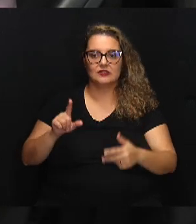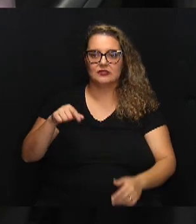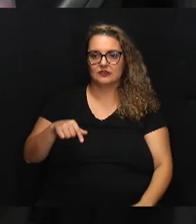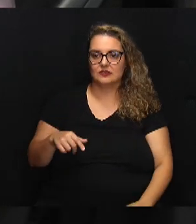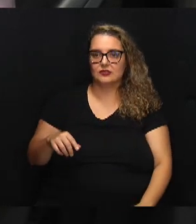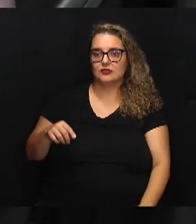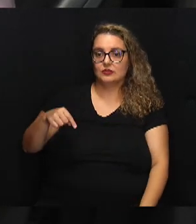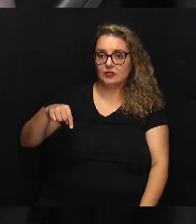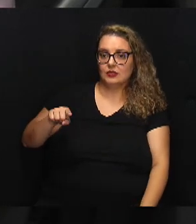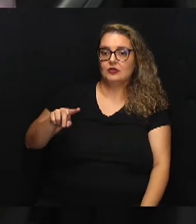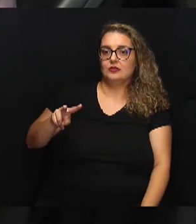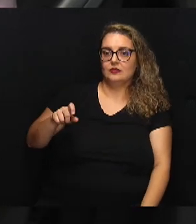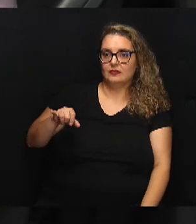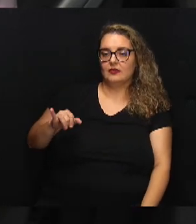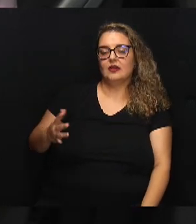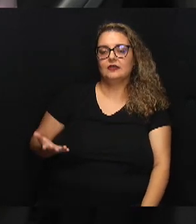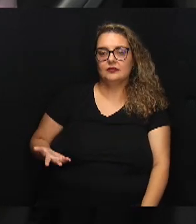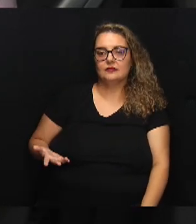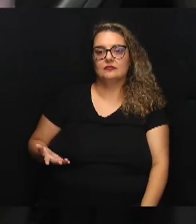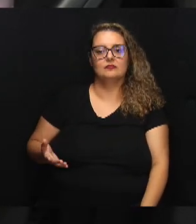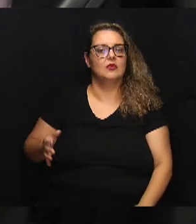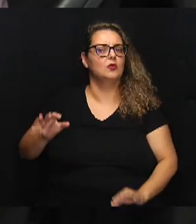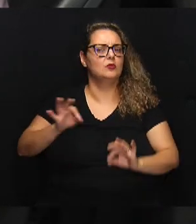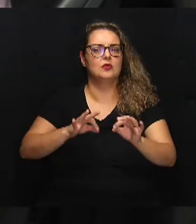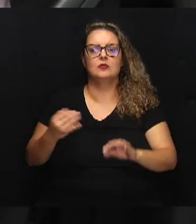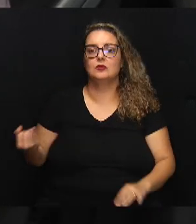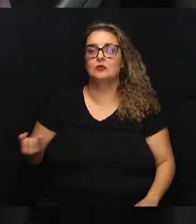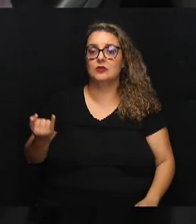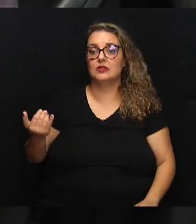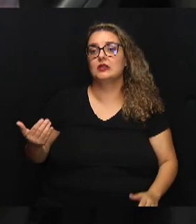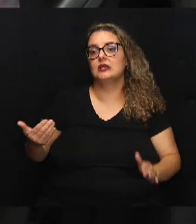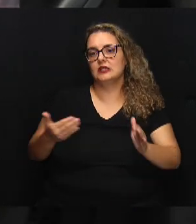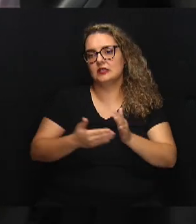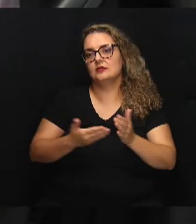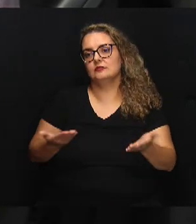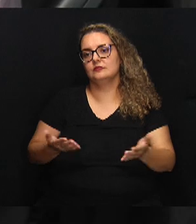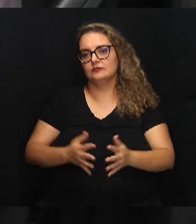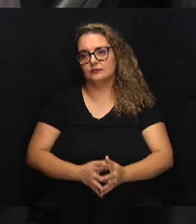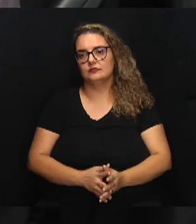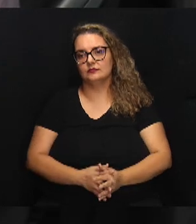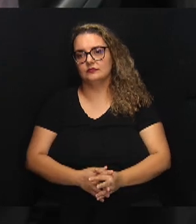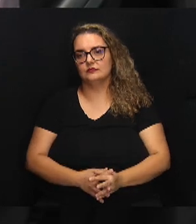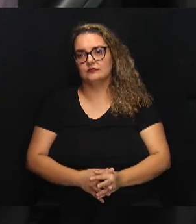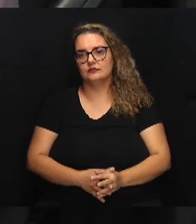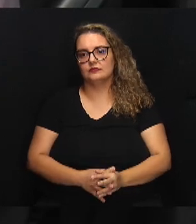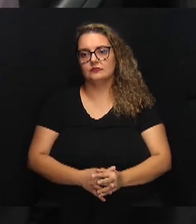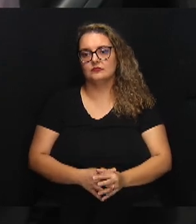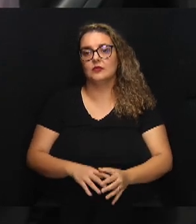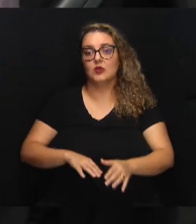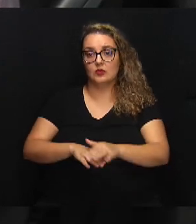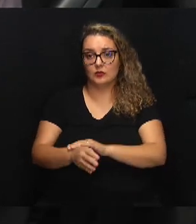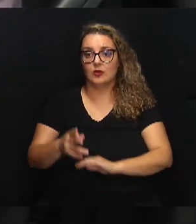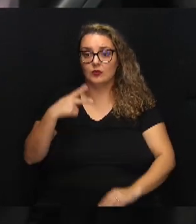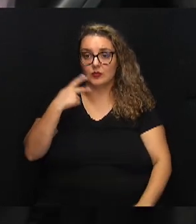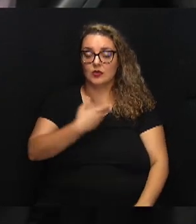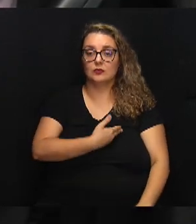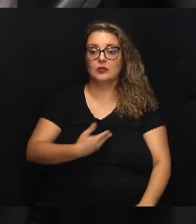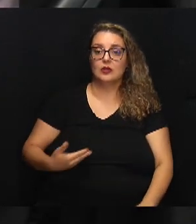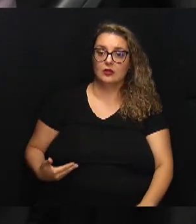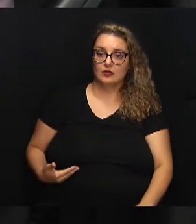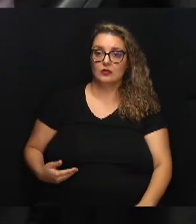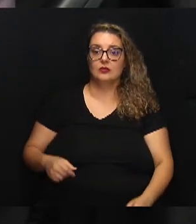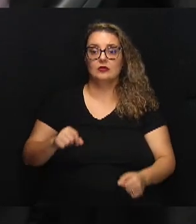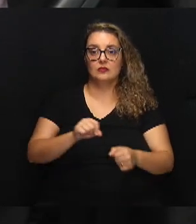VAI que ele apresentou aí é um projeto super interessante, que ainda hoje, assim, a gente está muito acostumado em política pública que você